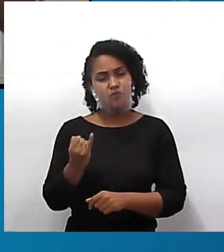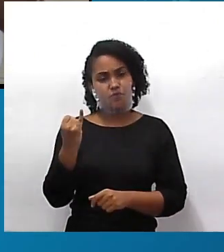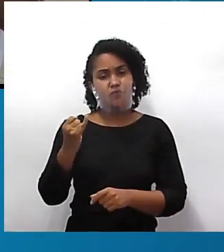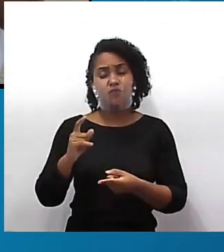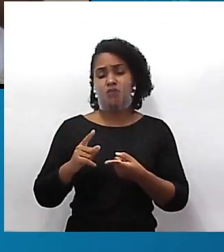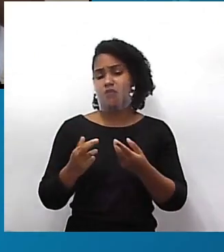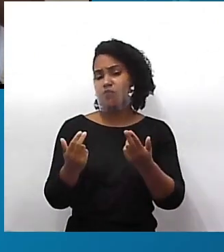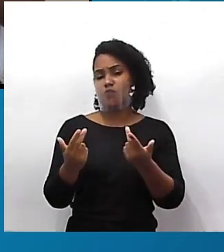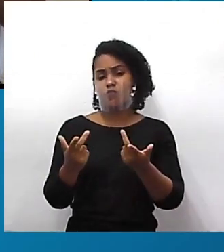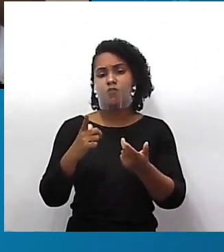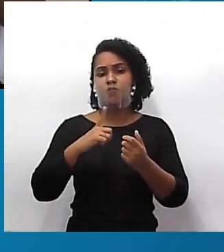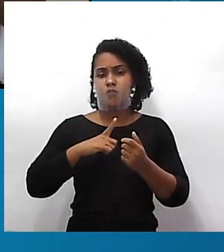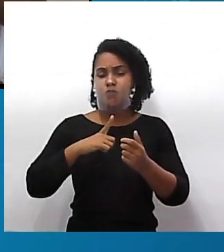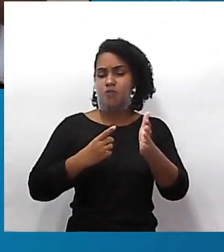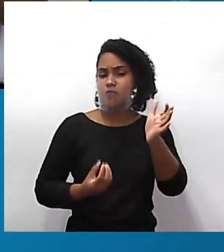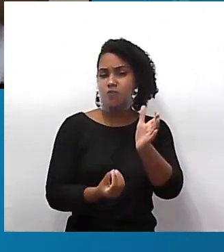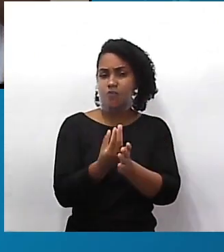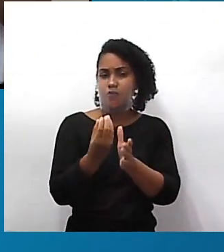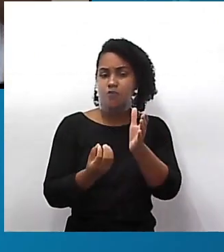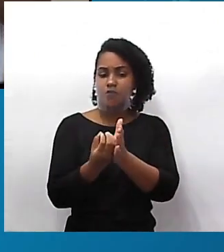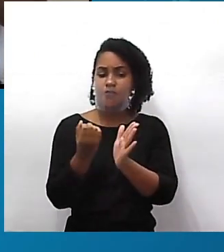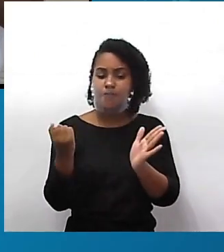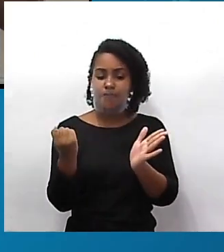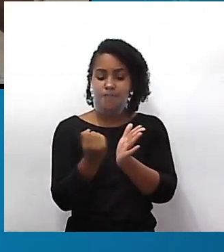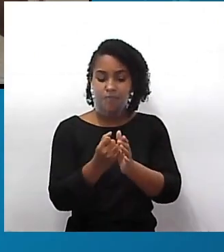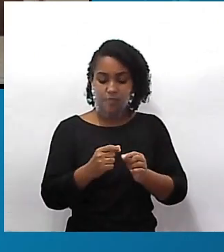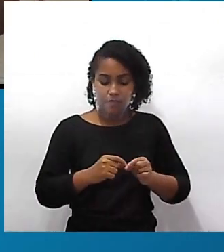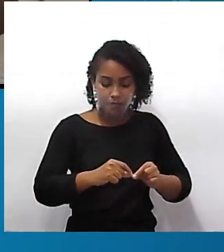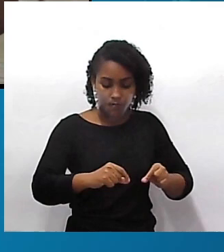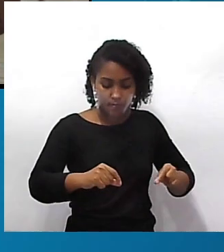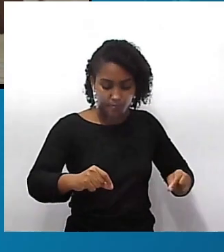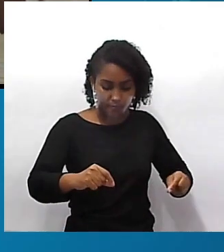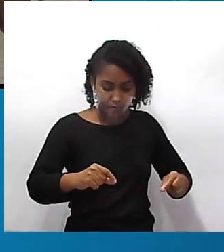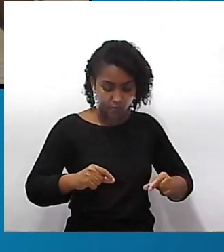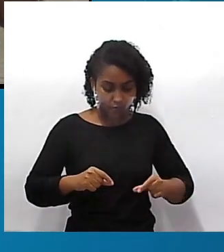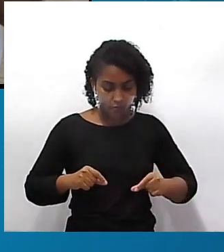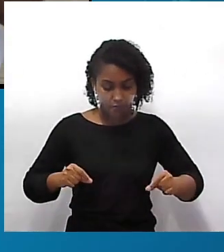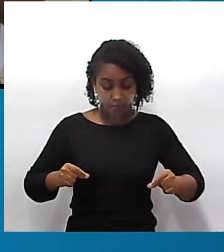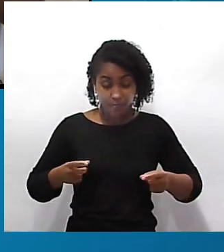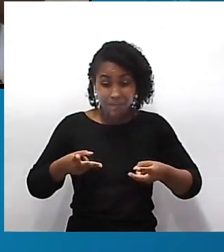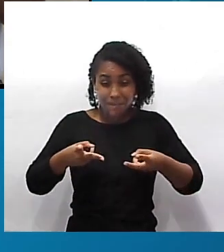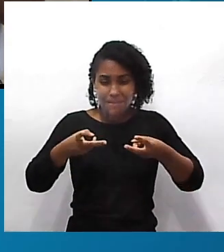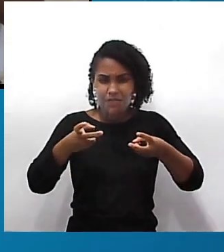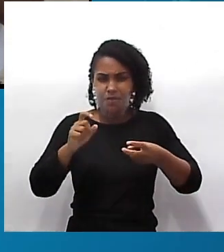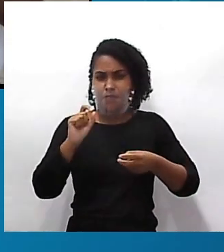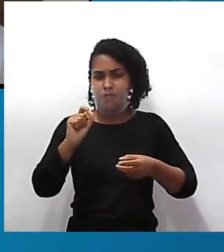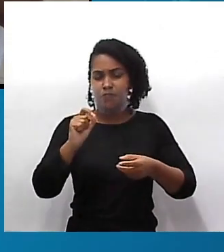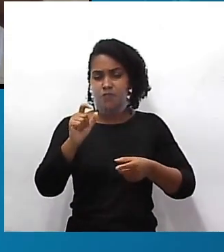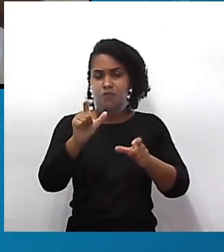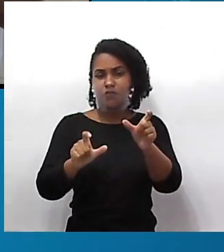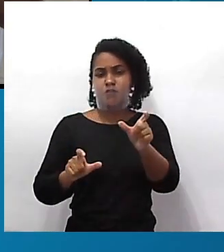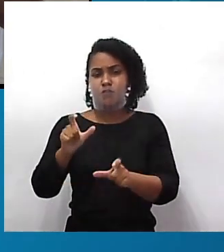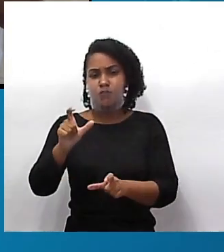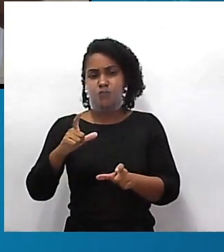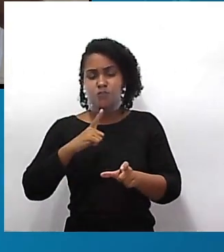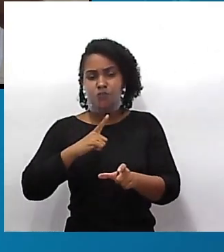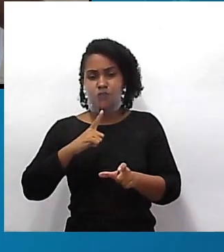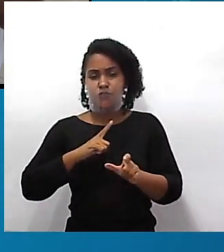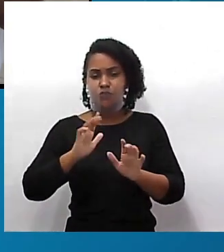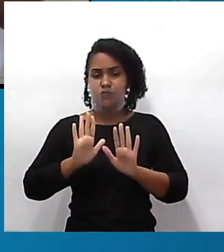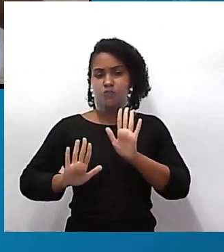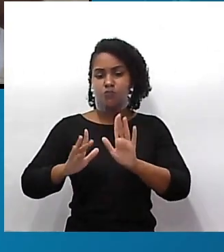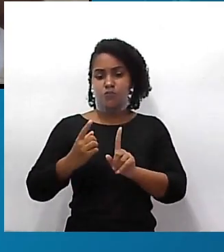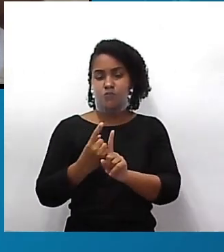mesma forma, criar também marcas, né, que permitam essas pessoas manter o